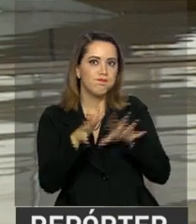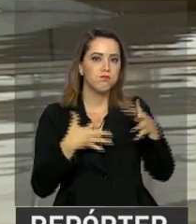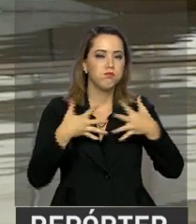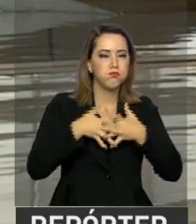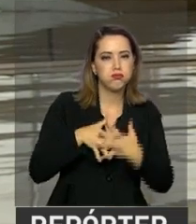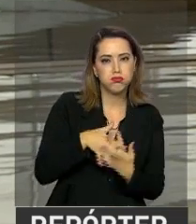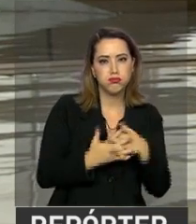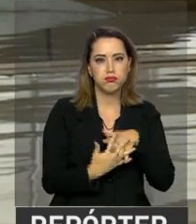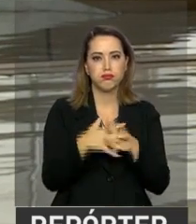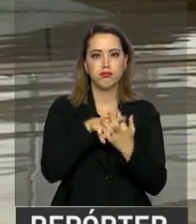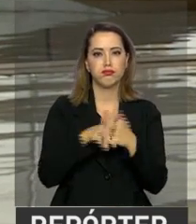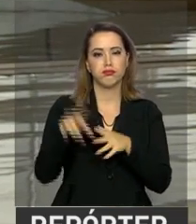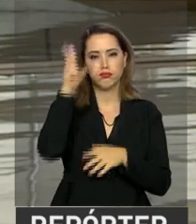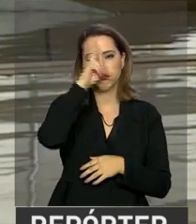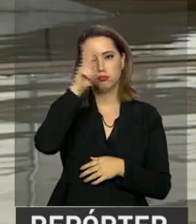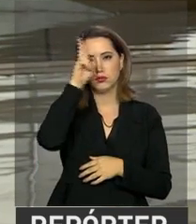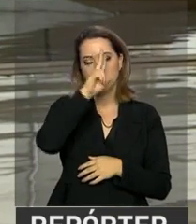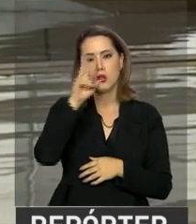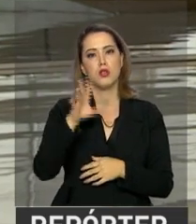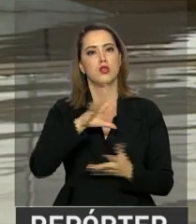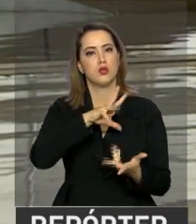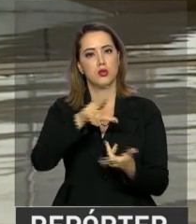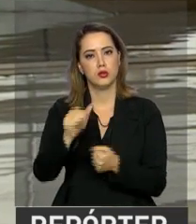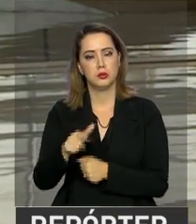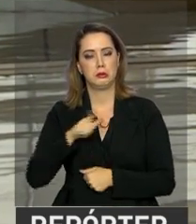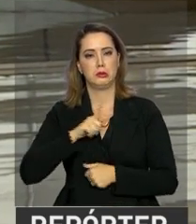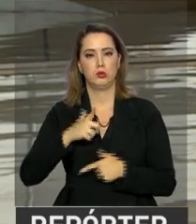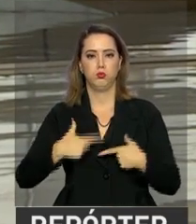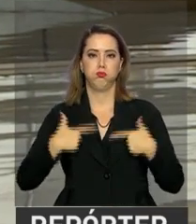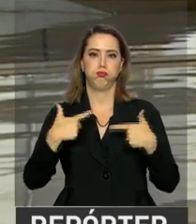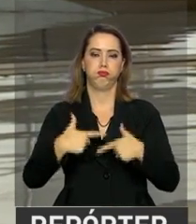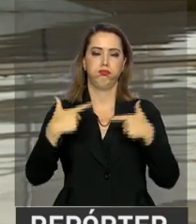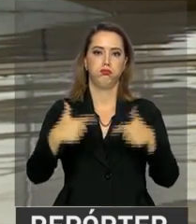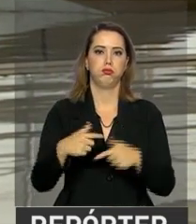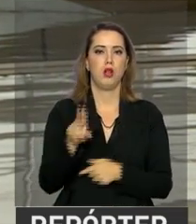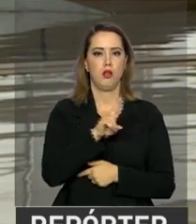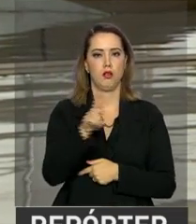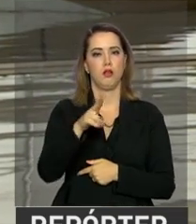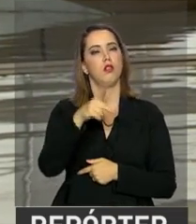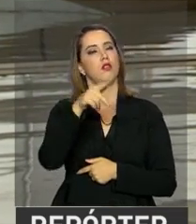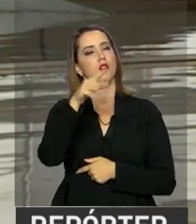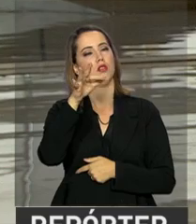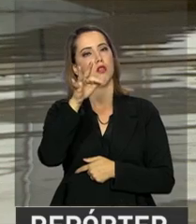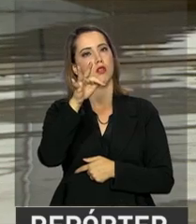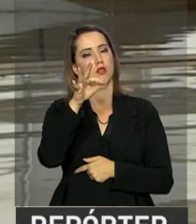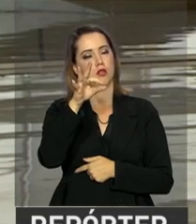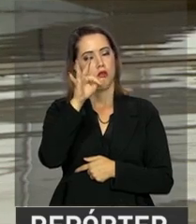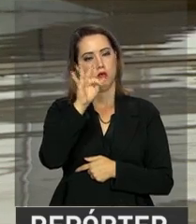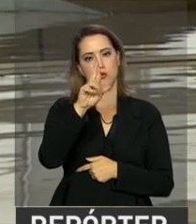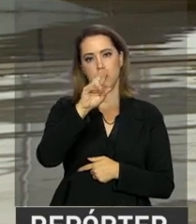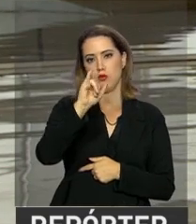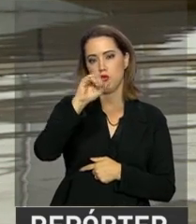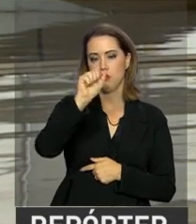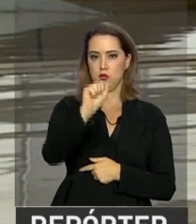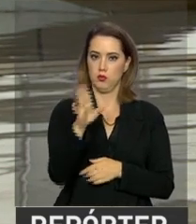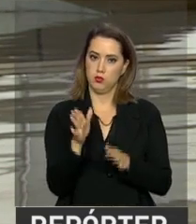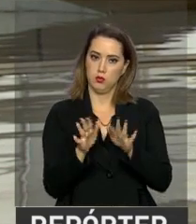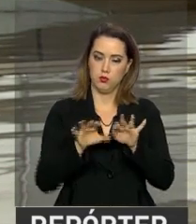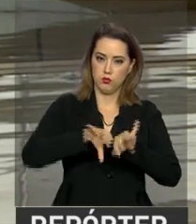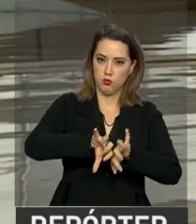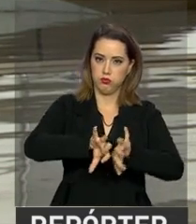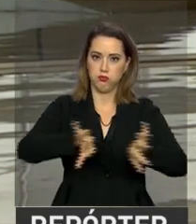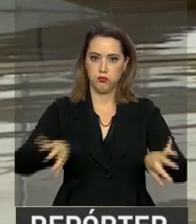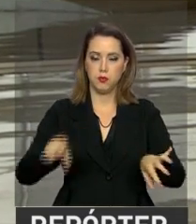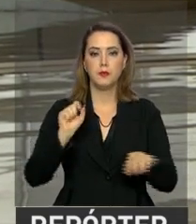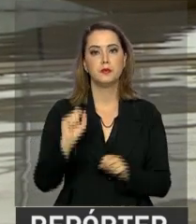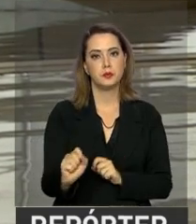ainda existia a Guerra Fria, que punha de um lado os Estados Unidos e de outro a ex-União Soviética. E por